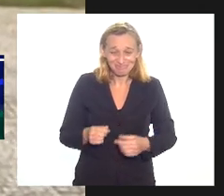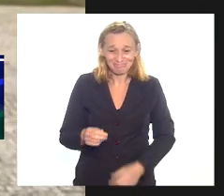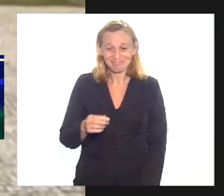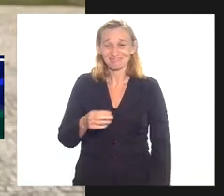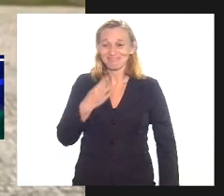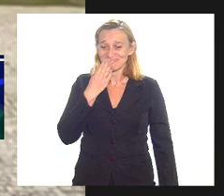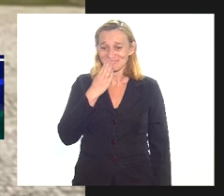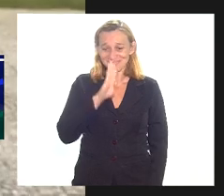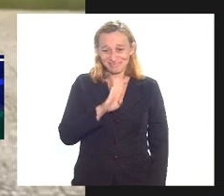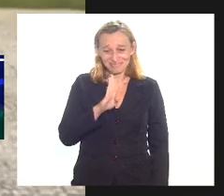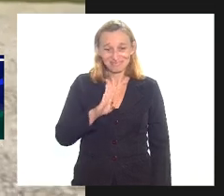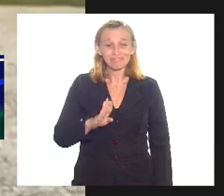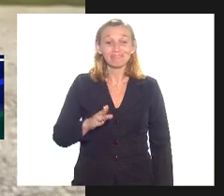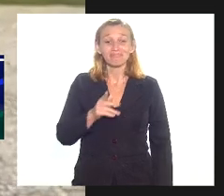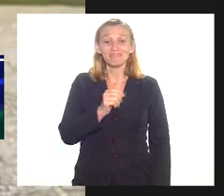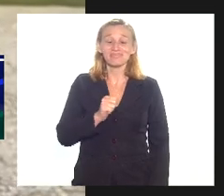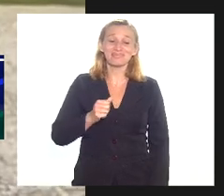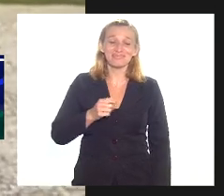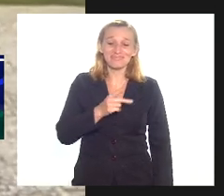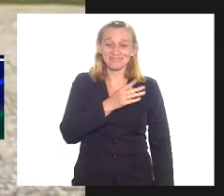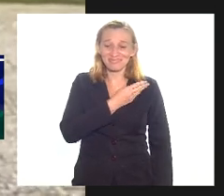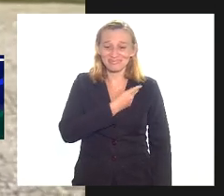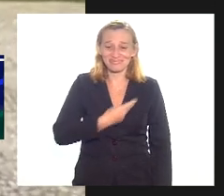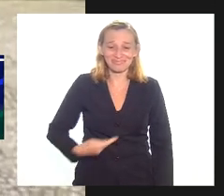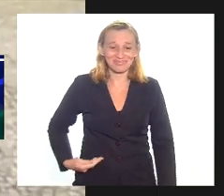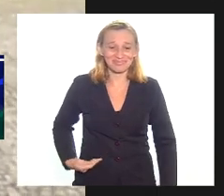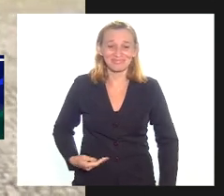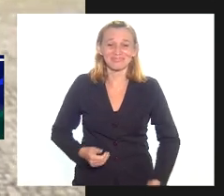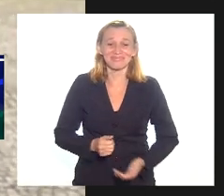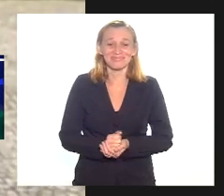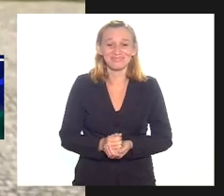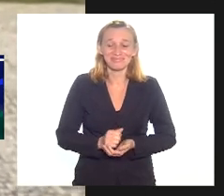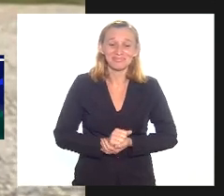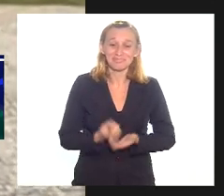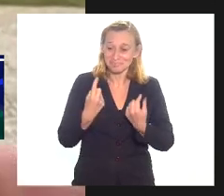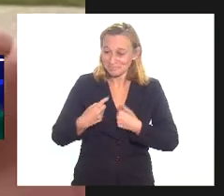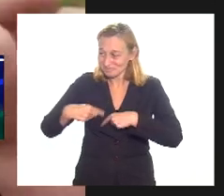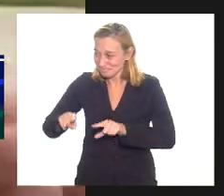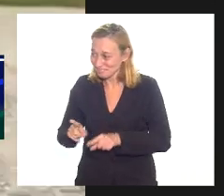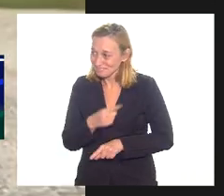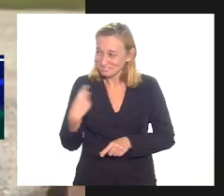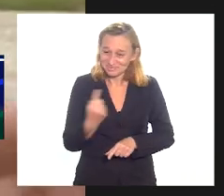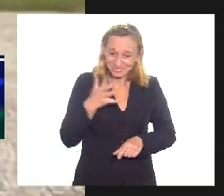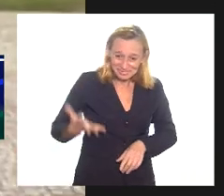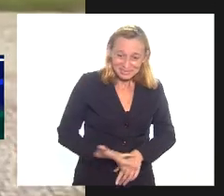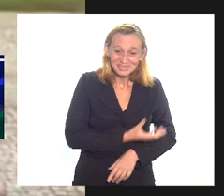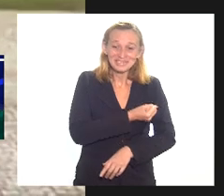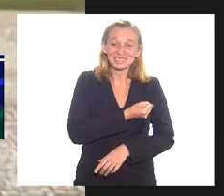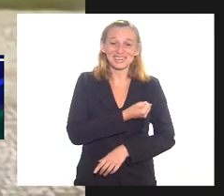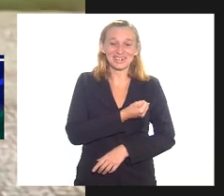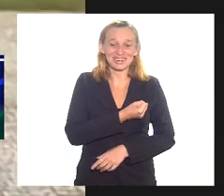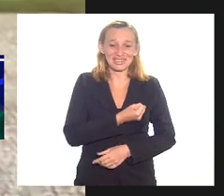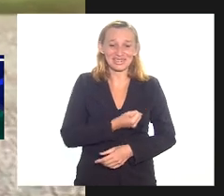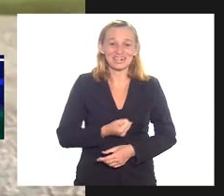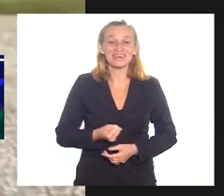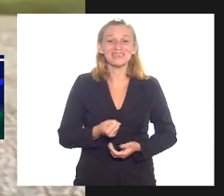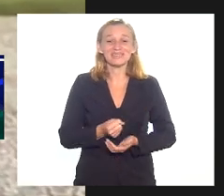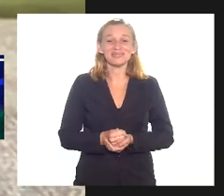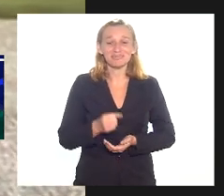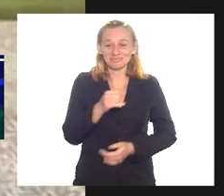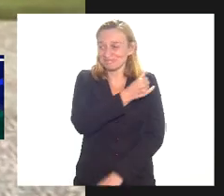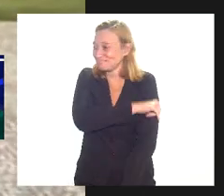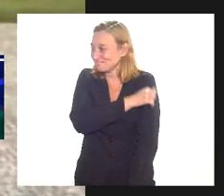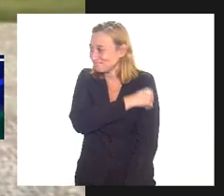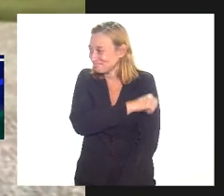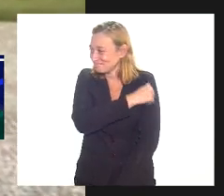República. Lembrando que o Rio de Janeiro não está nessa catástrofe hoje. Pelo contrário, nós estamos salvando o Rio de Janeiro da crise. O Rio de Janeiro